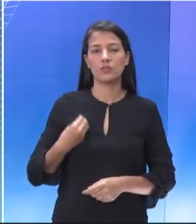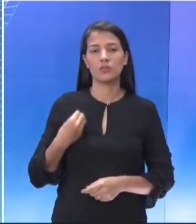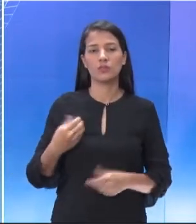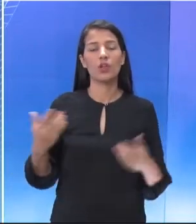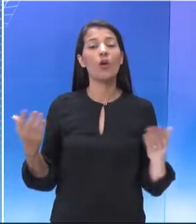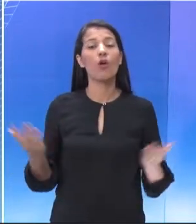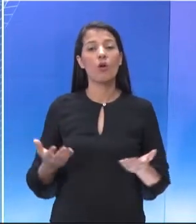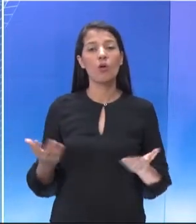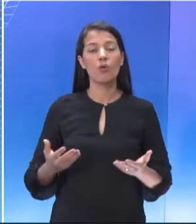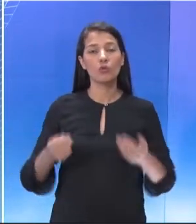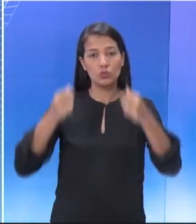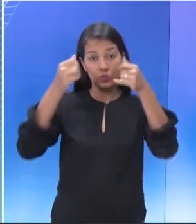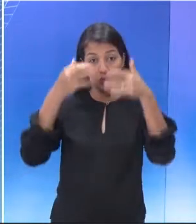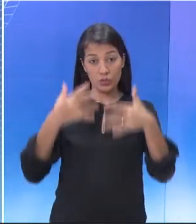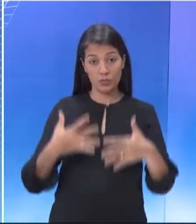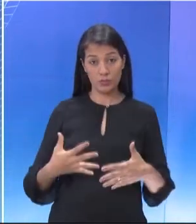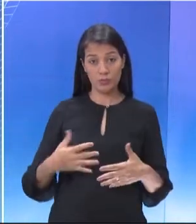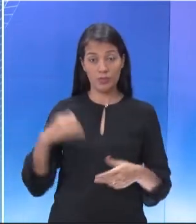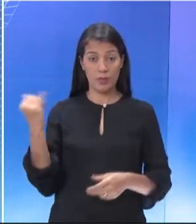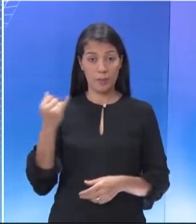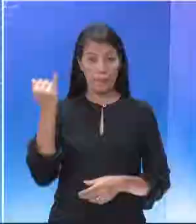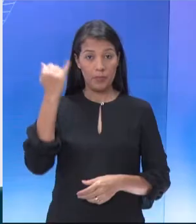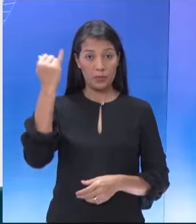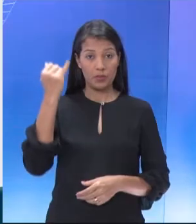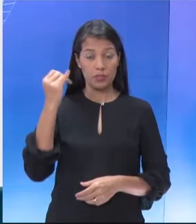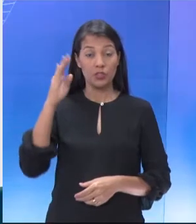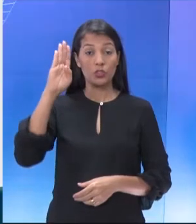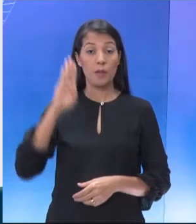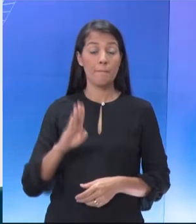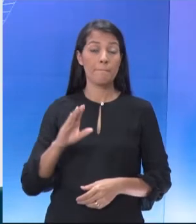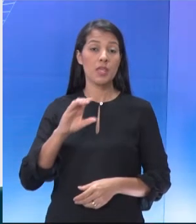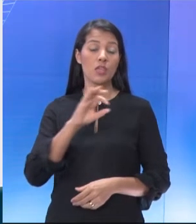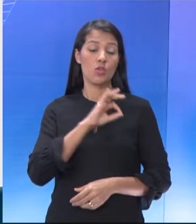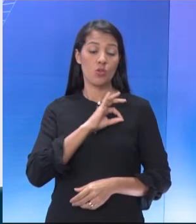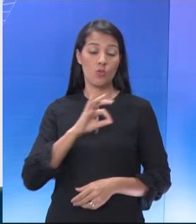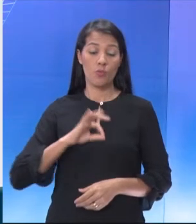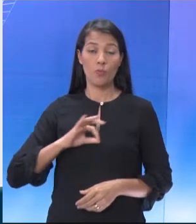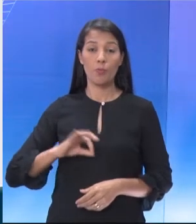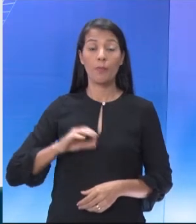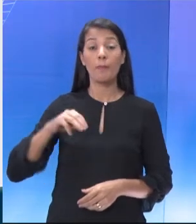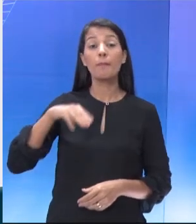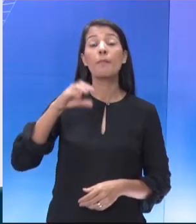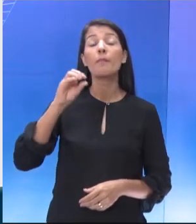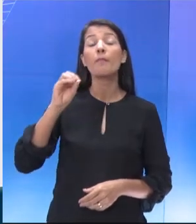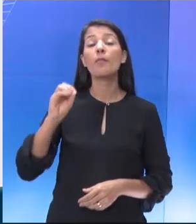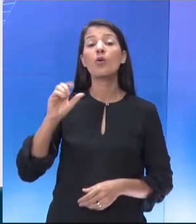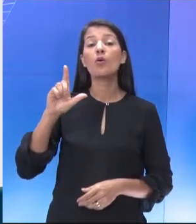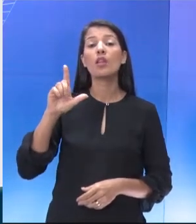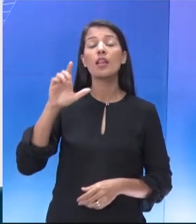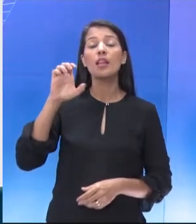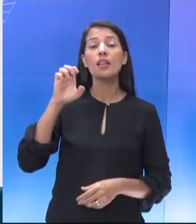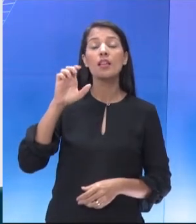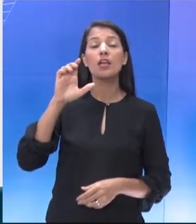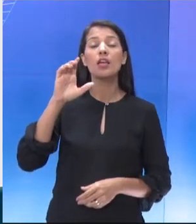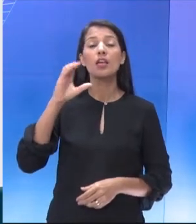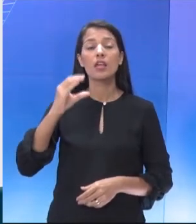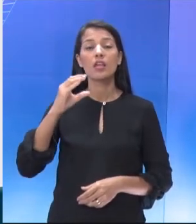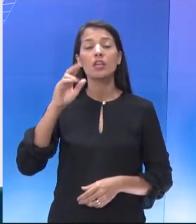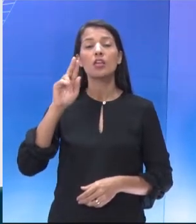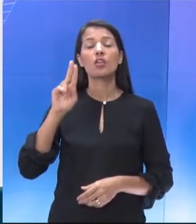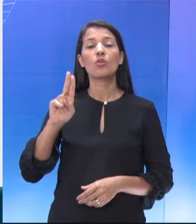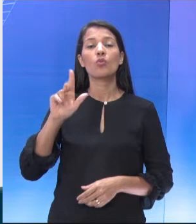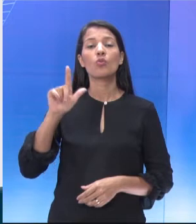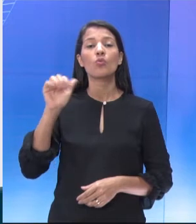importantes dessas biomoléculas. Os lipídios são compostos principalmente por